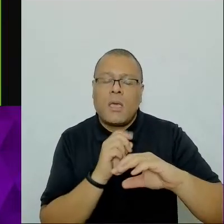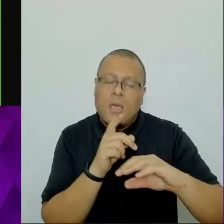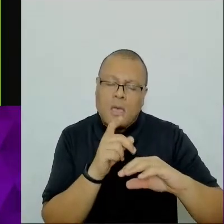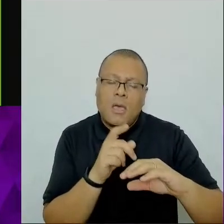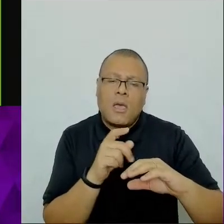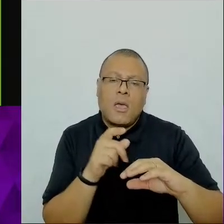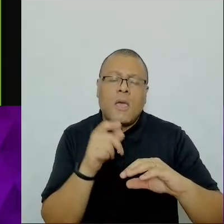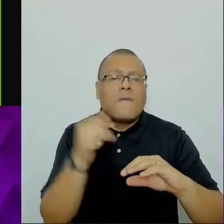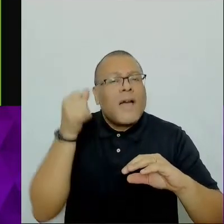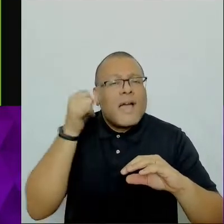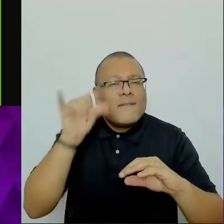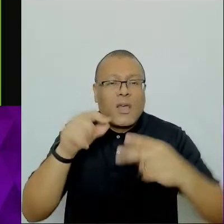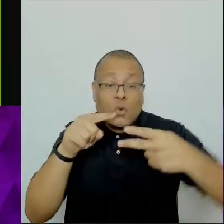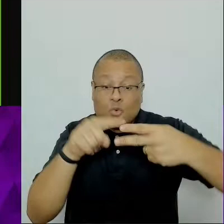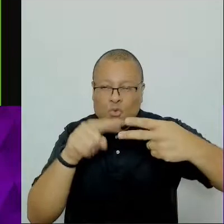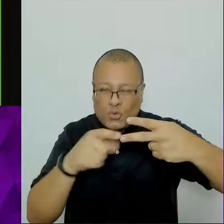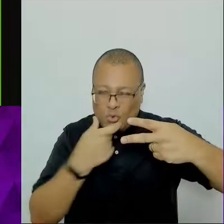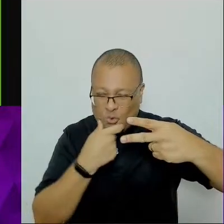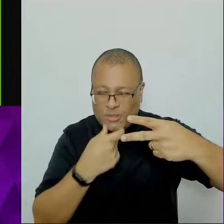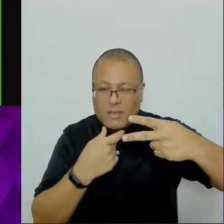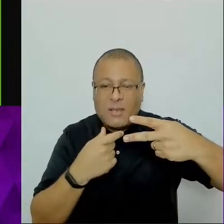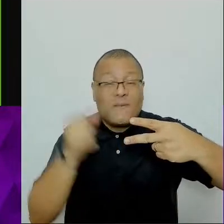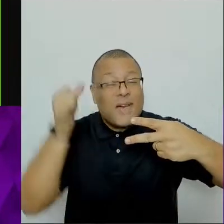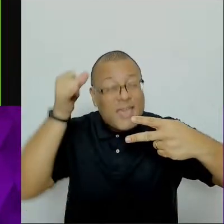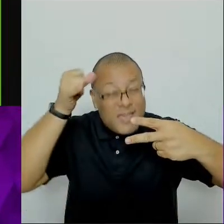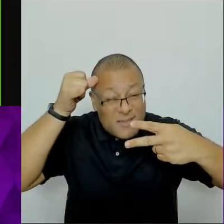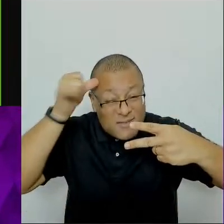negócio fique toda emaranhada ou se